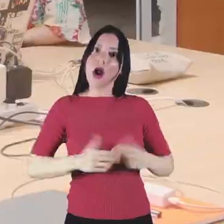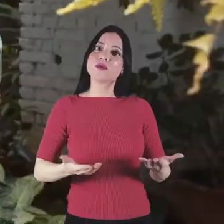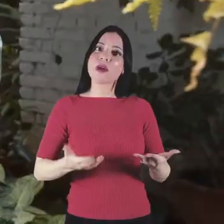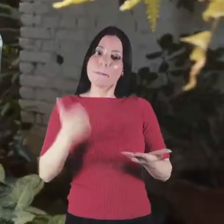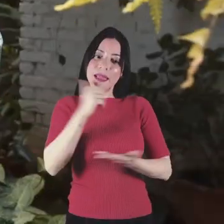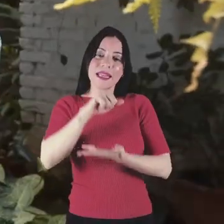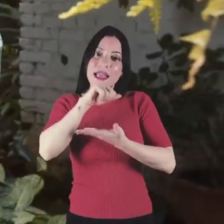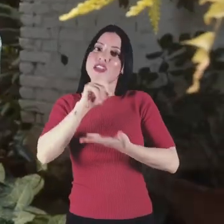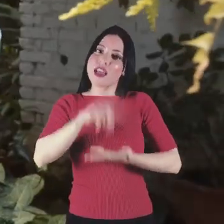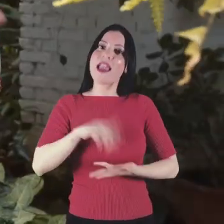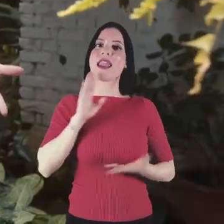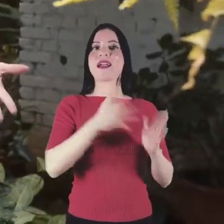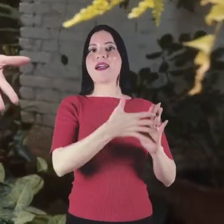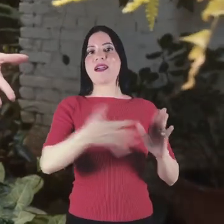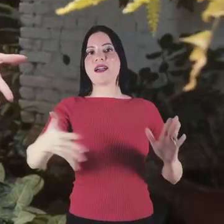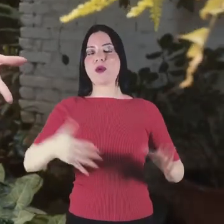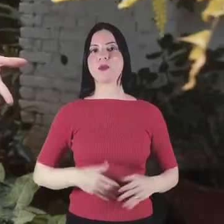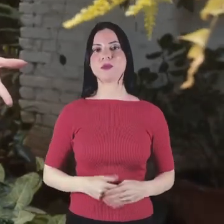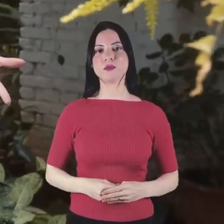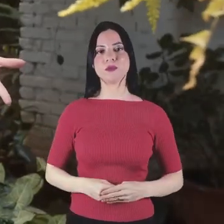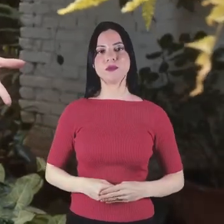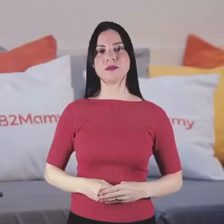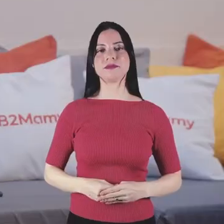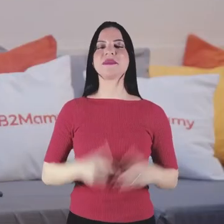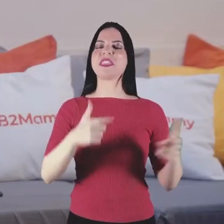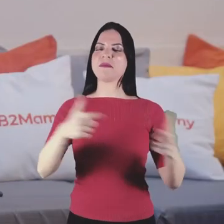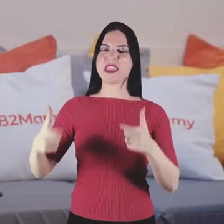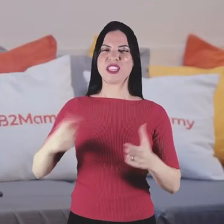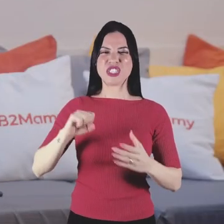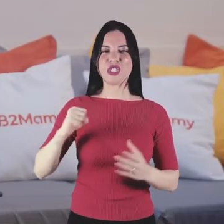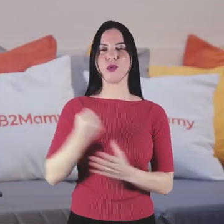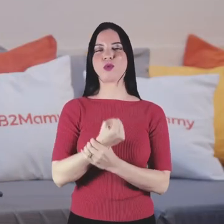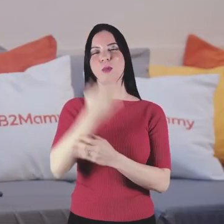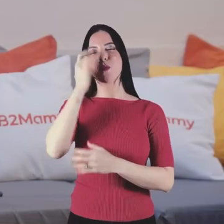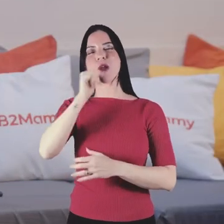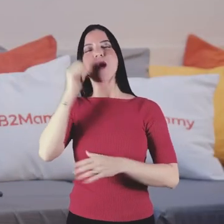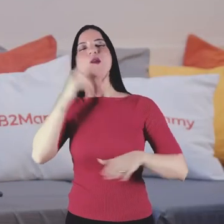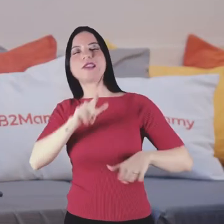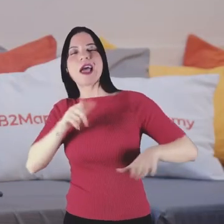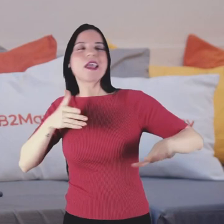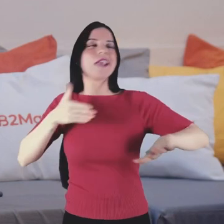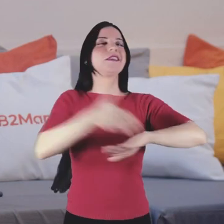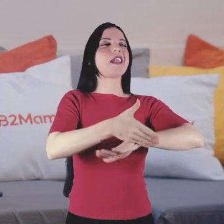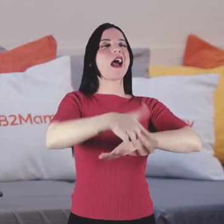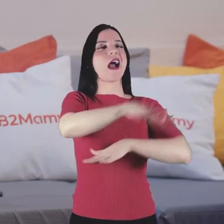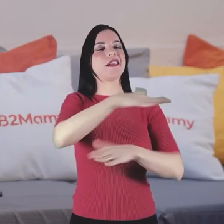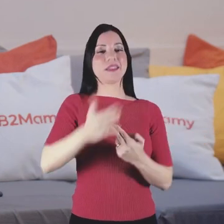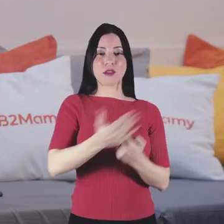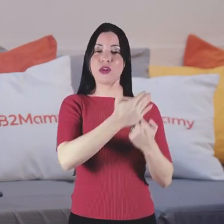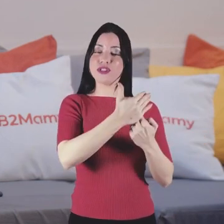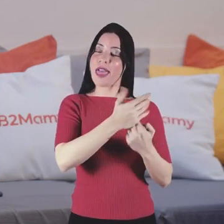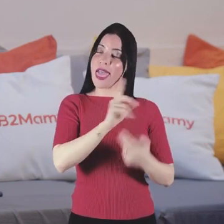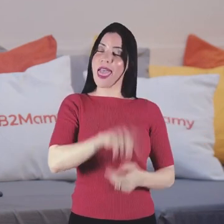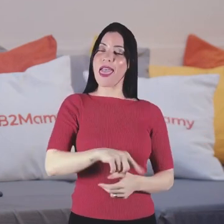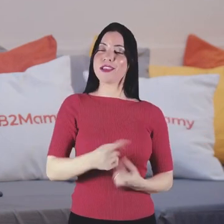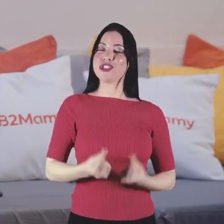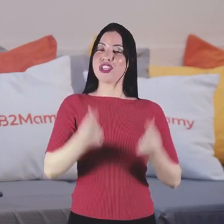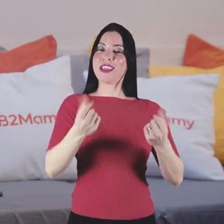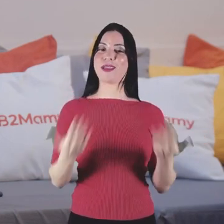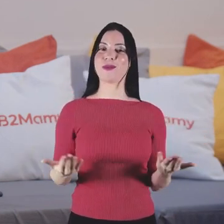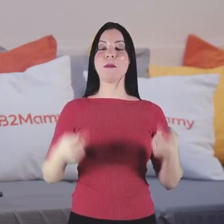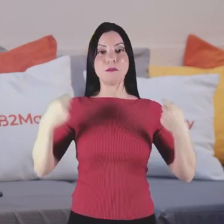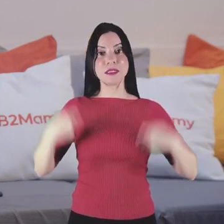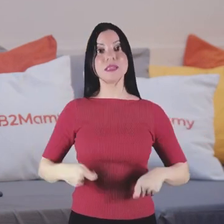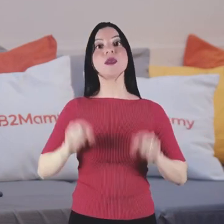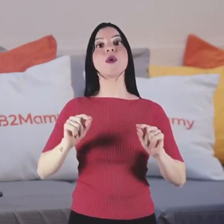sofrer por um negócio que é tão legal que é a maternidade. A única coisa que eu acho que cria ambientes seguros, que faz com que elas entrem na tecnologia, é dinheiro